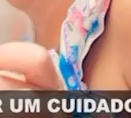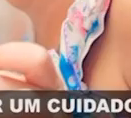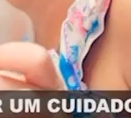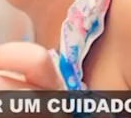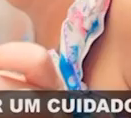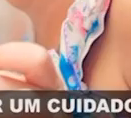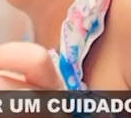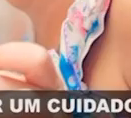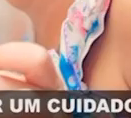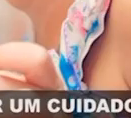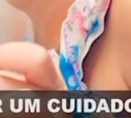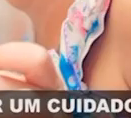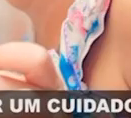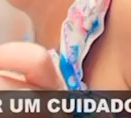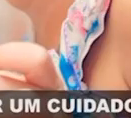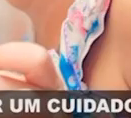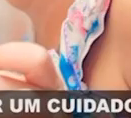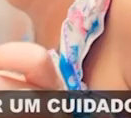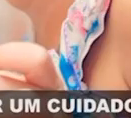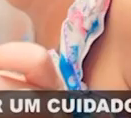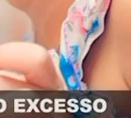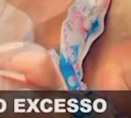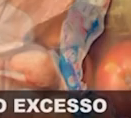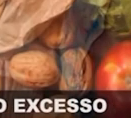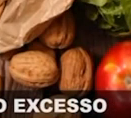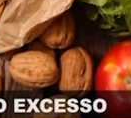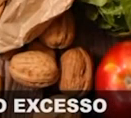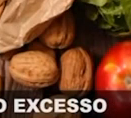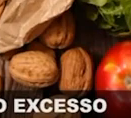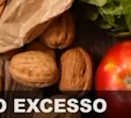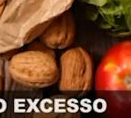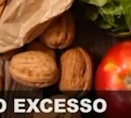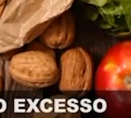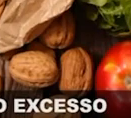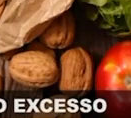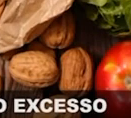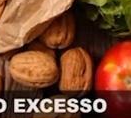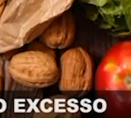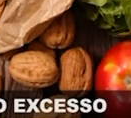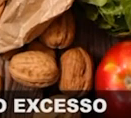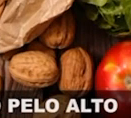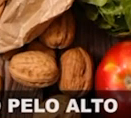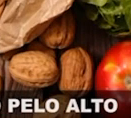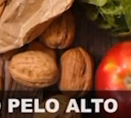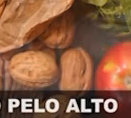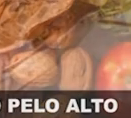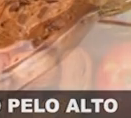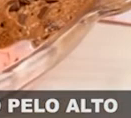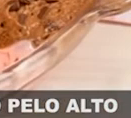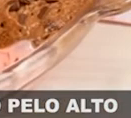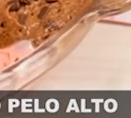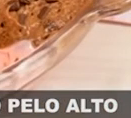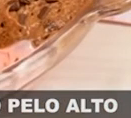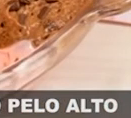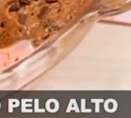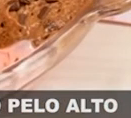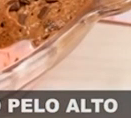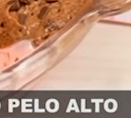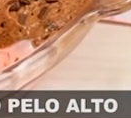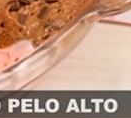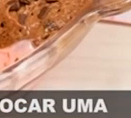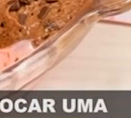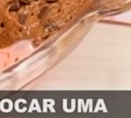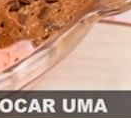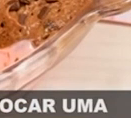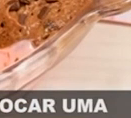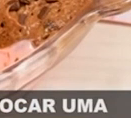Quem tem diabetes sabe que precisa ter um cuidado especial com a alimentação, já que o excesso de glicemia no organismo, provocado